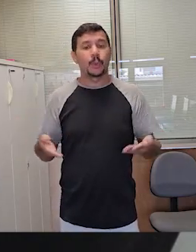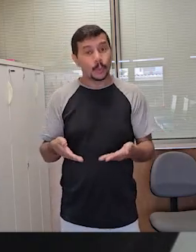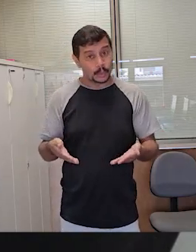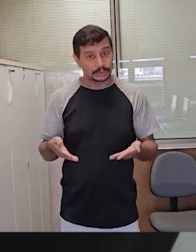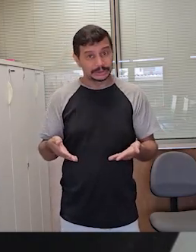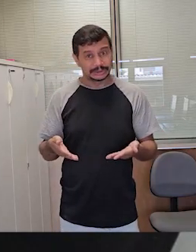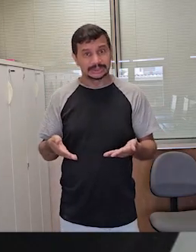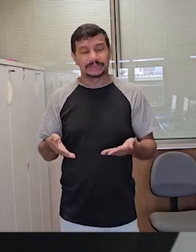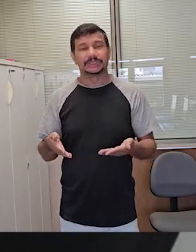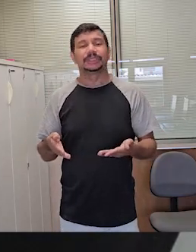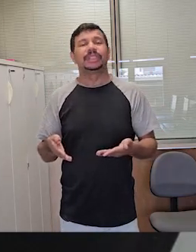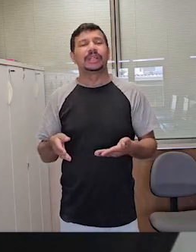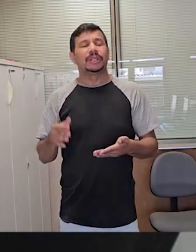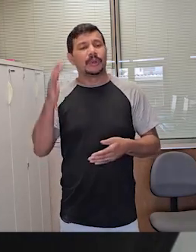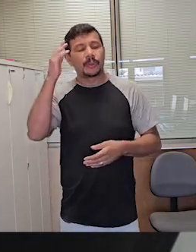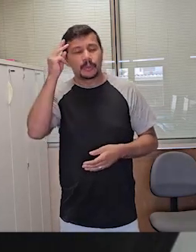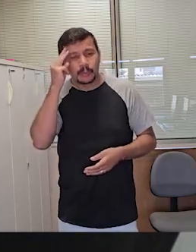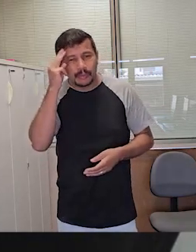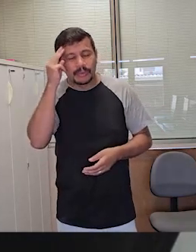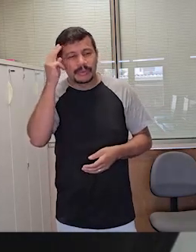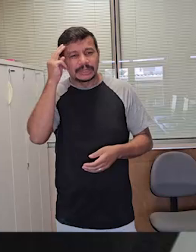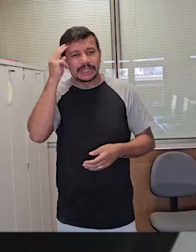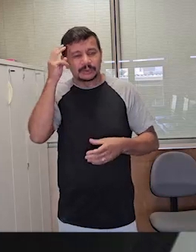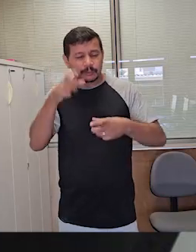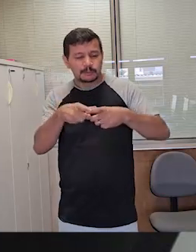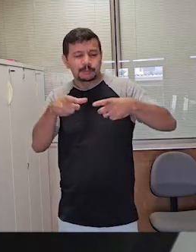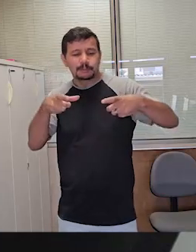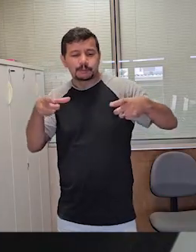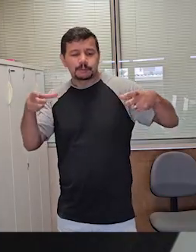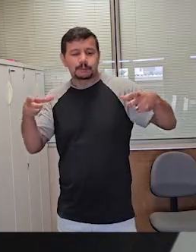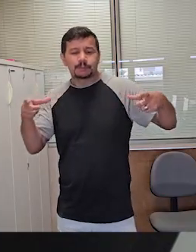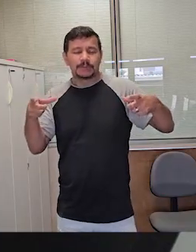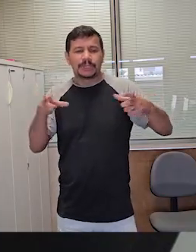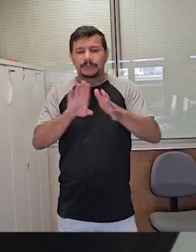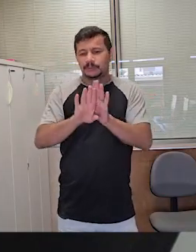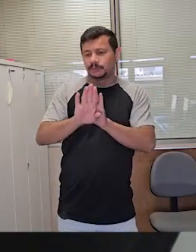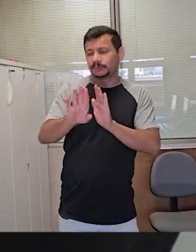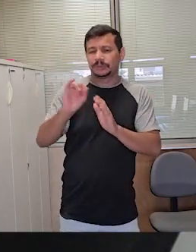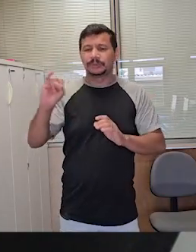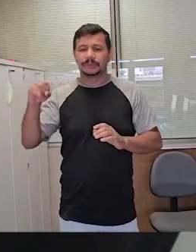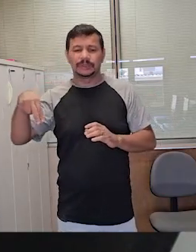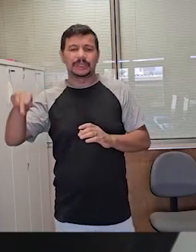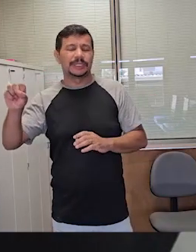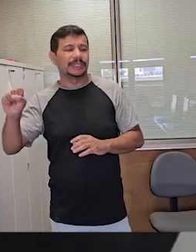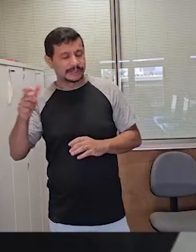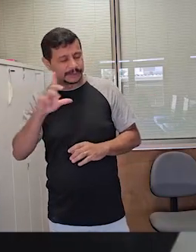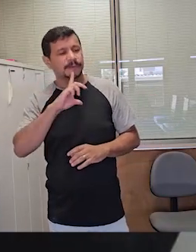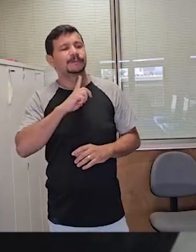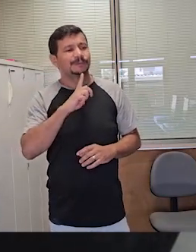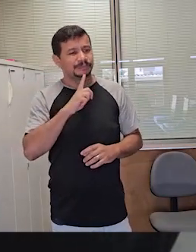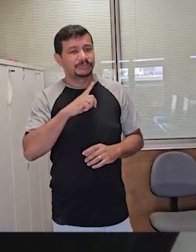acidentes, as questões de saúde mental é que estão tomando conta dos afastamentos na Previdência Social. Então, nós,